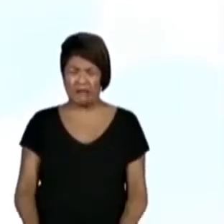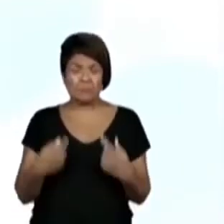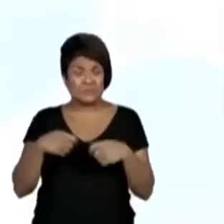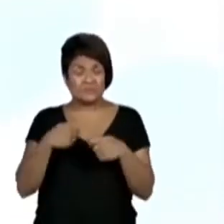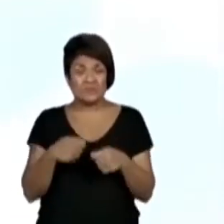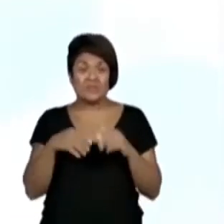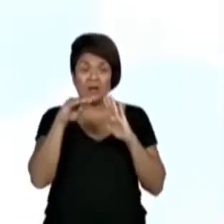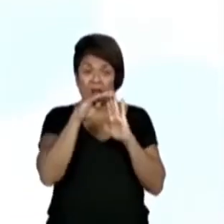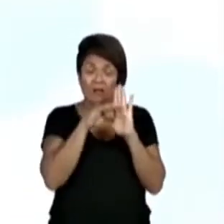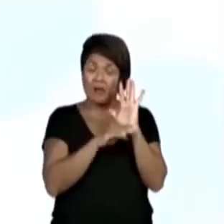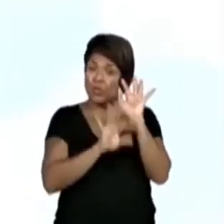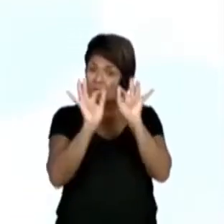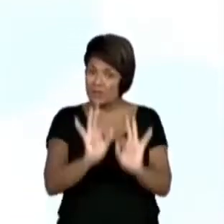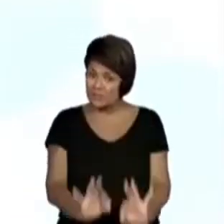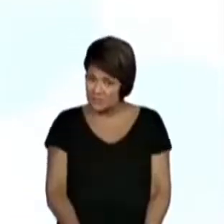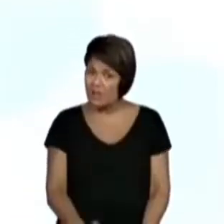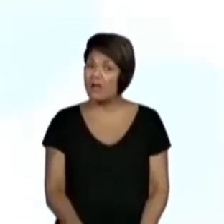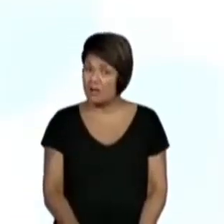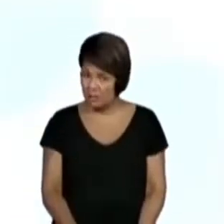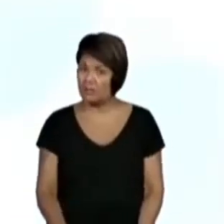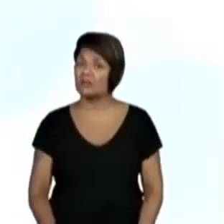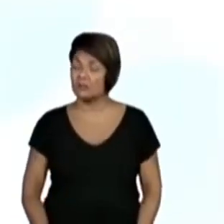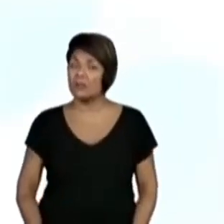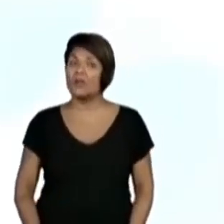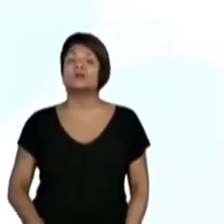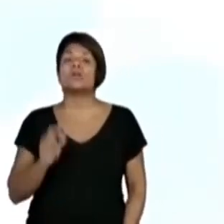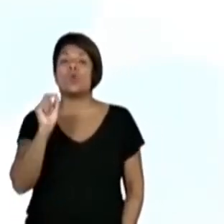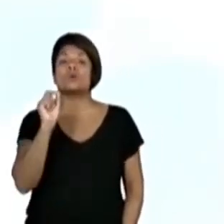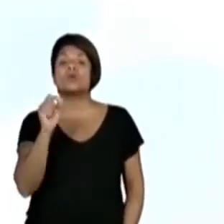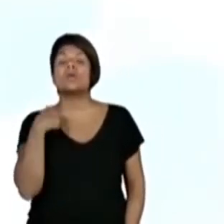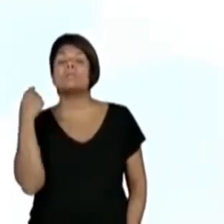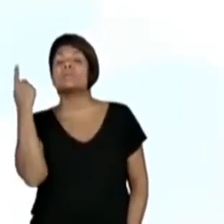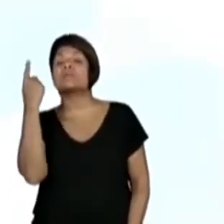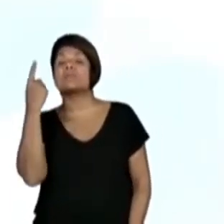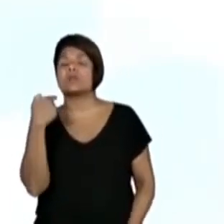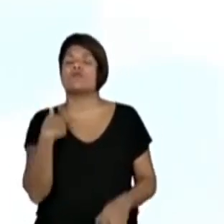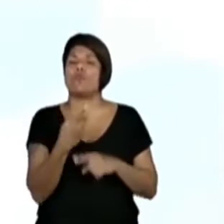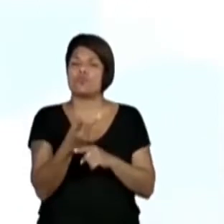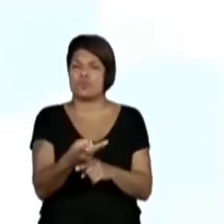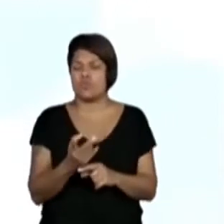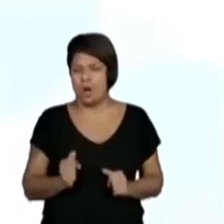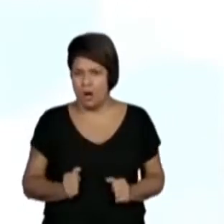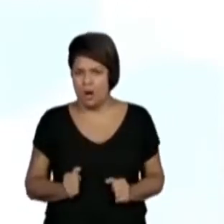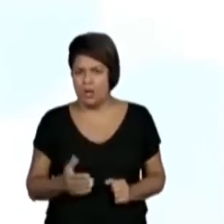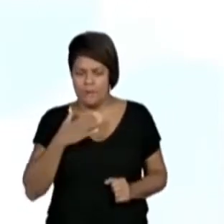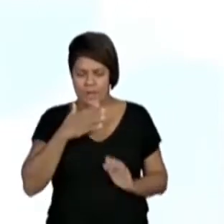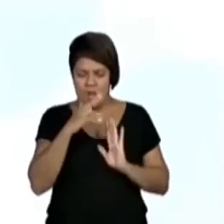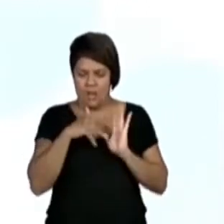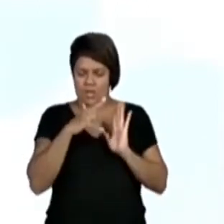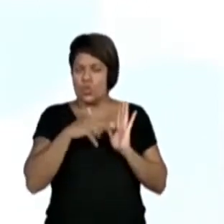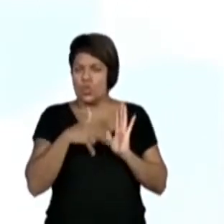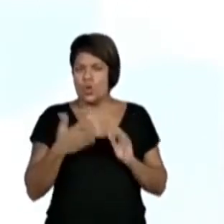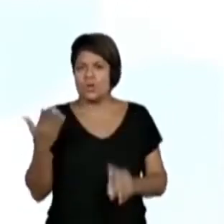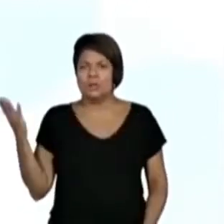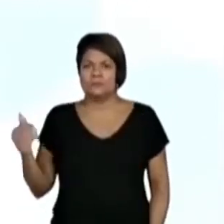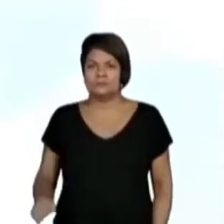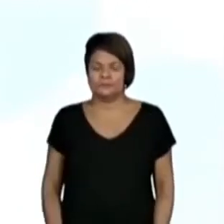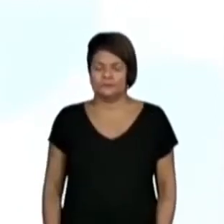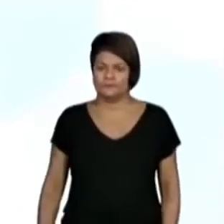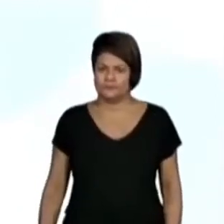acham? Bom, nós sabemos que nós vamos organizar. O que é que eu devo procurar na minha leitura dessas